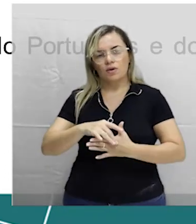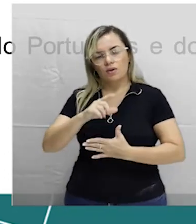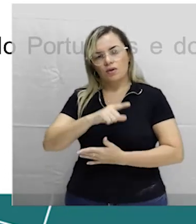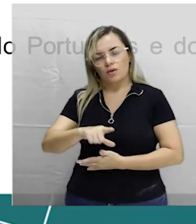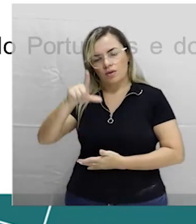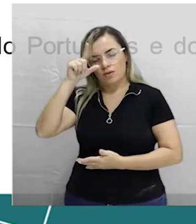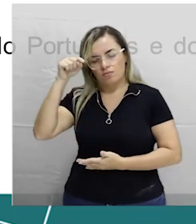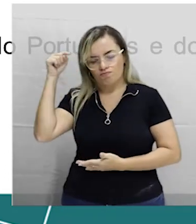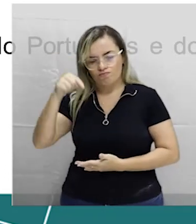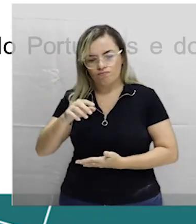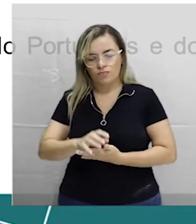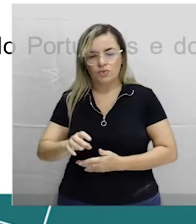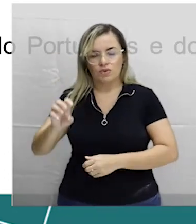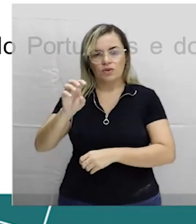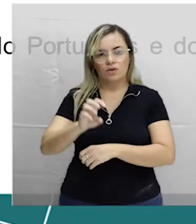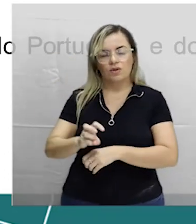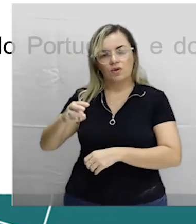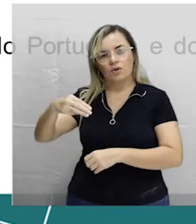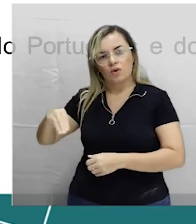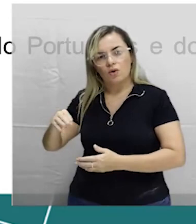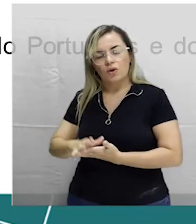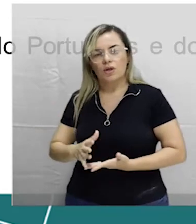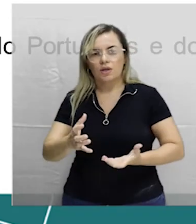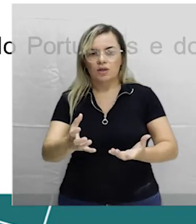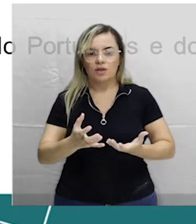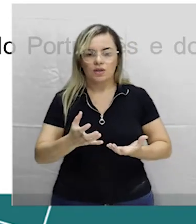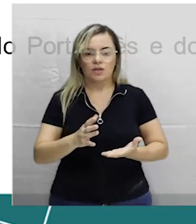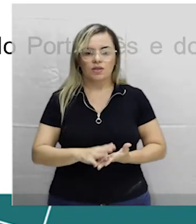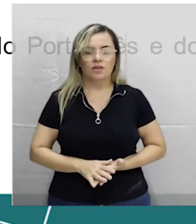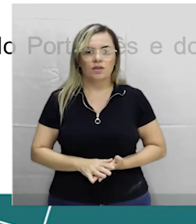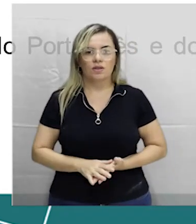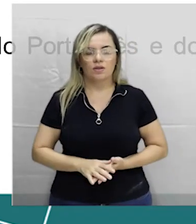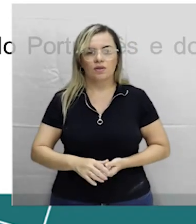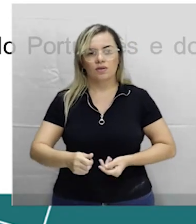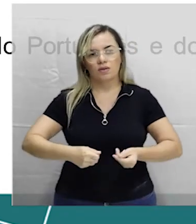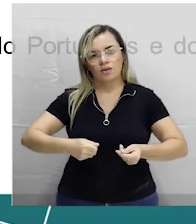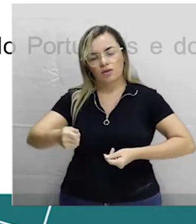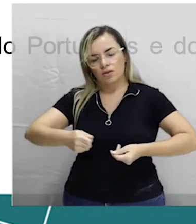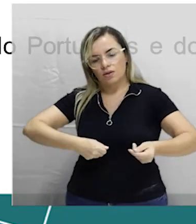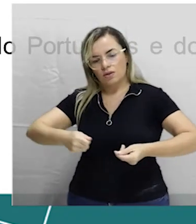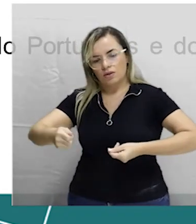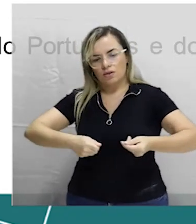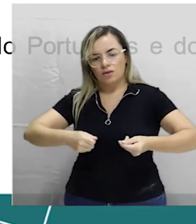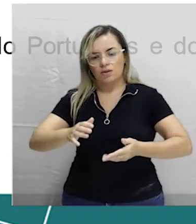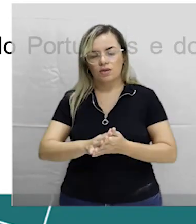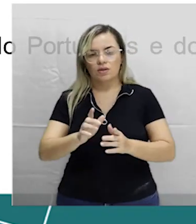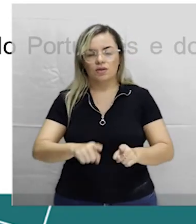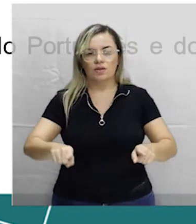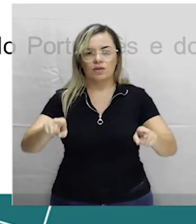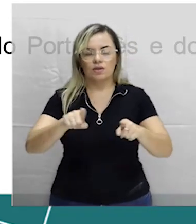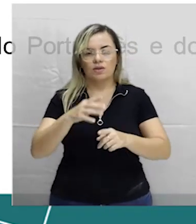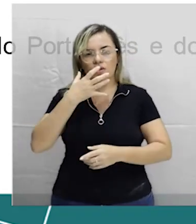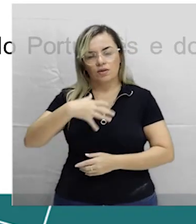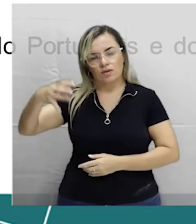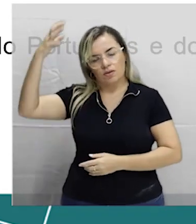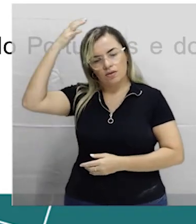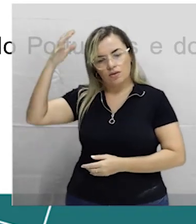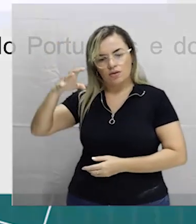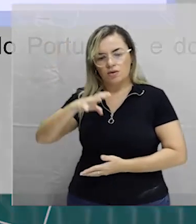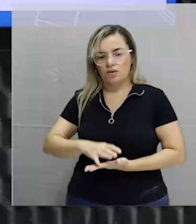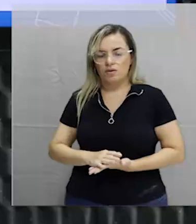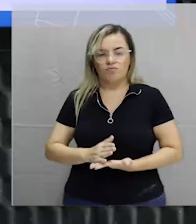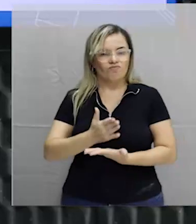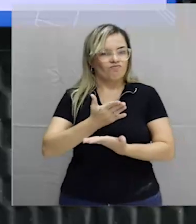interesses aqui nessa capitania. E a coroa portuguesa, ela resolve acabar com a Companhia de